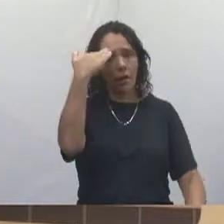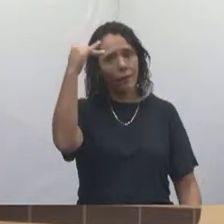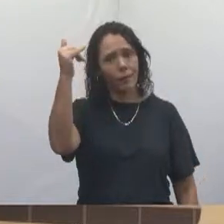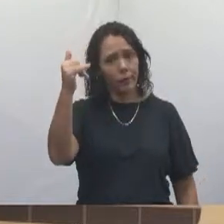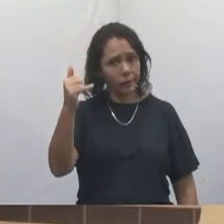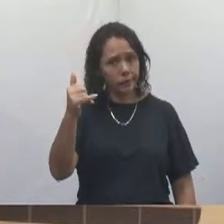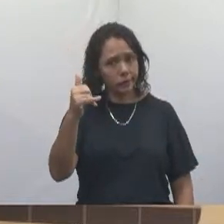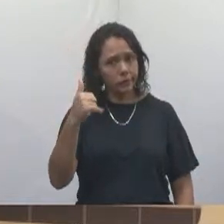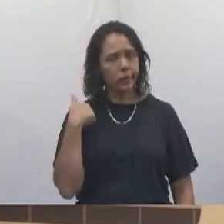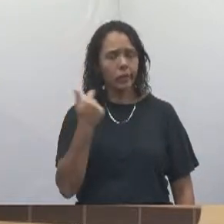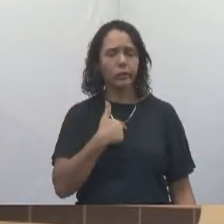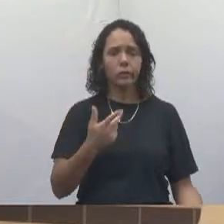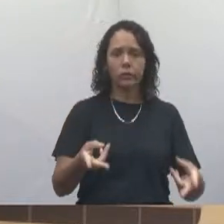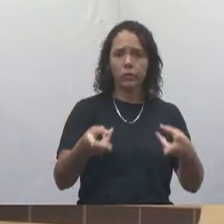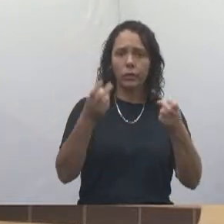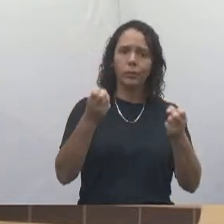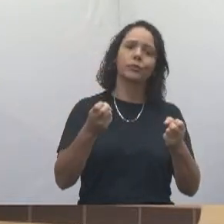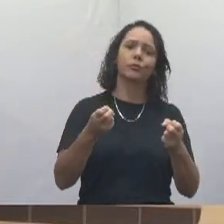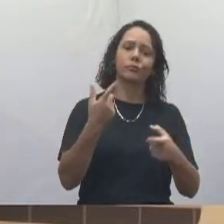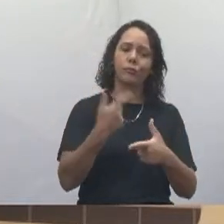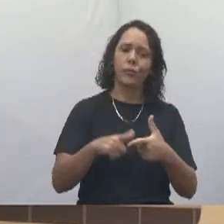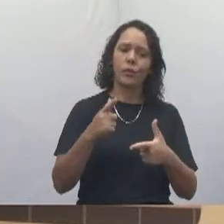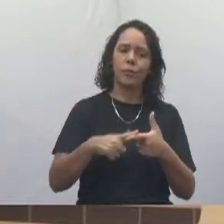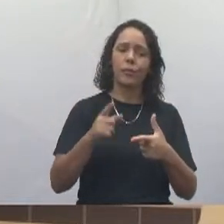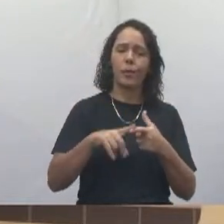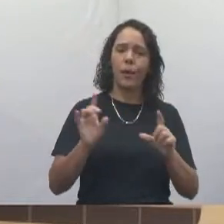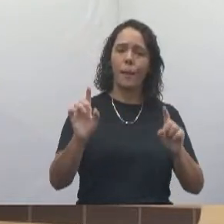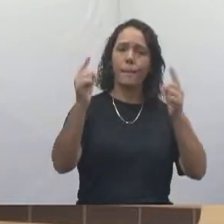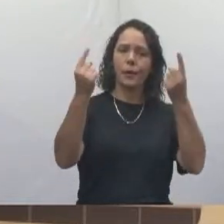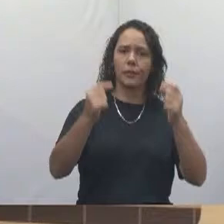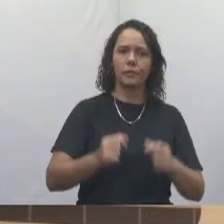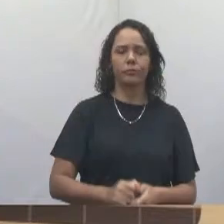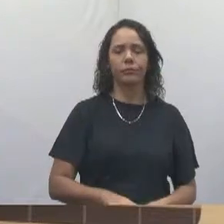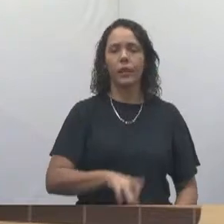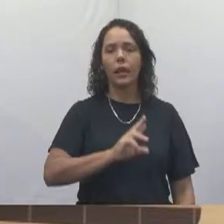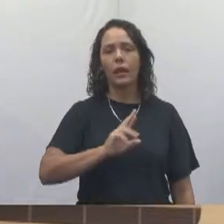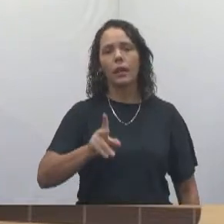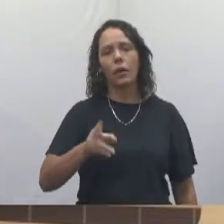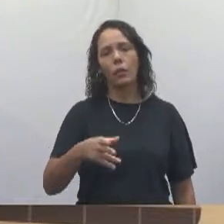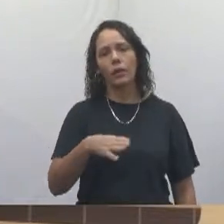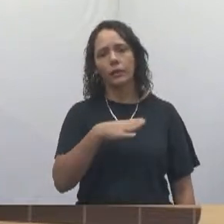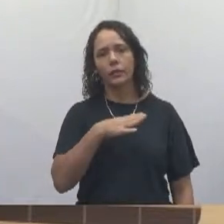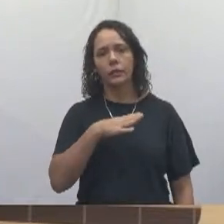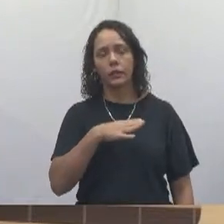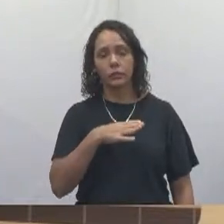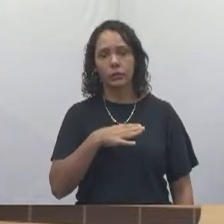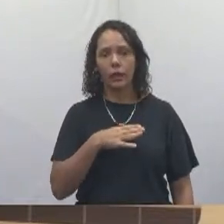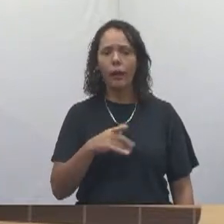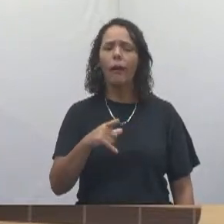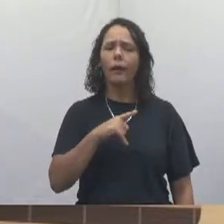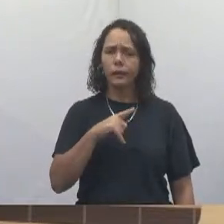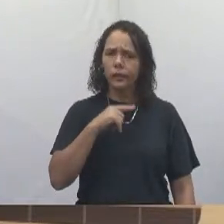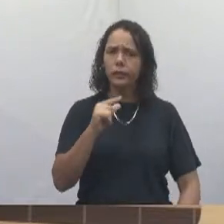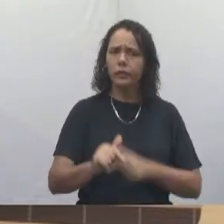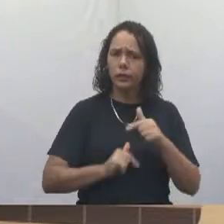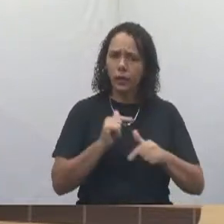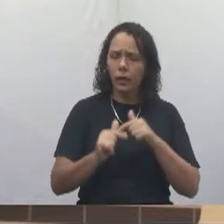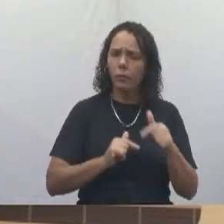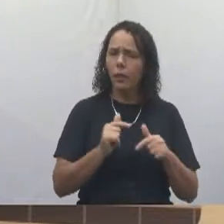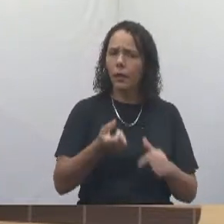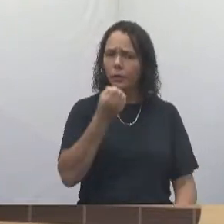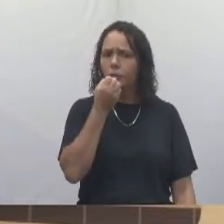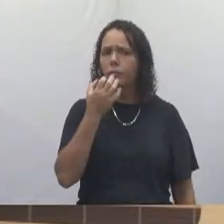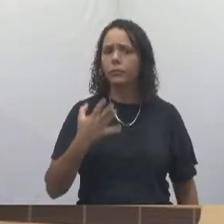vai perceber que o buraco é mais embaixo. O problema não é do município. O município está fazendo muito e muito